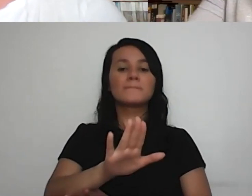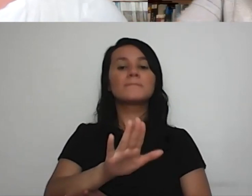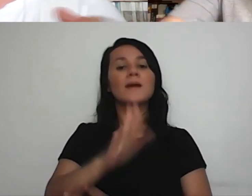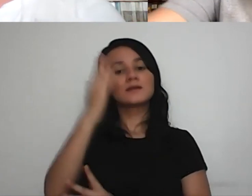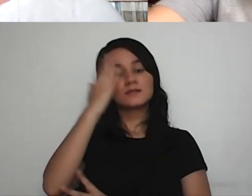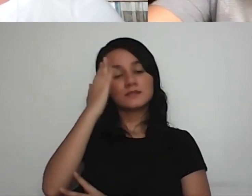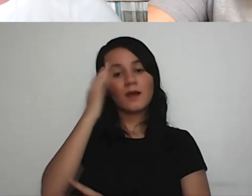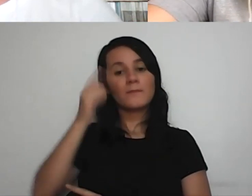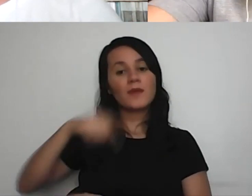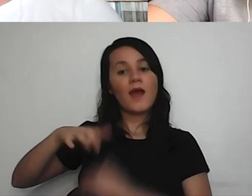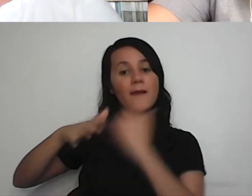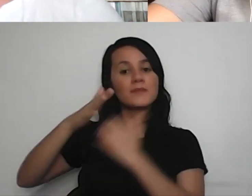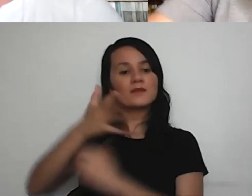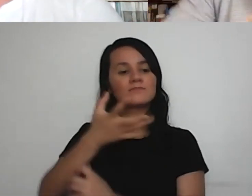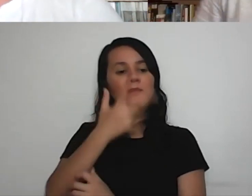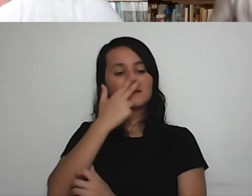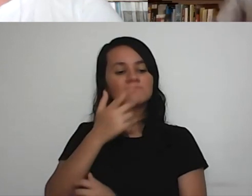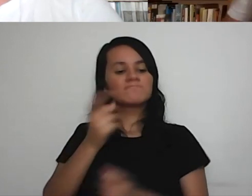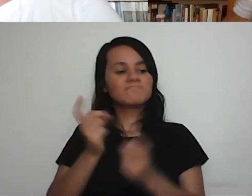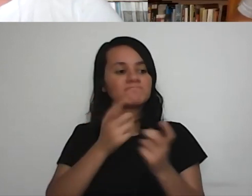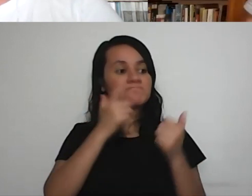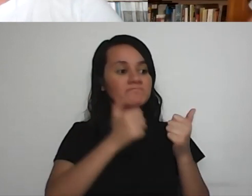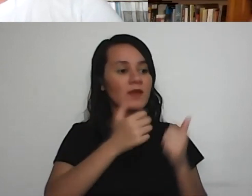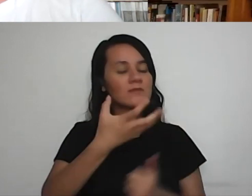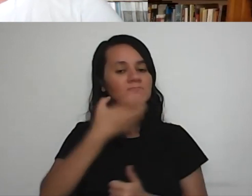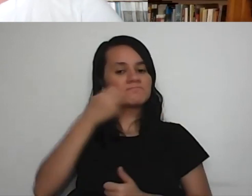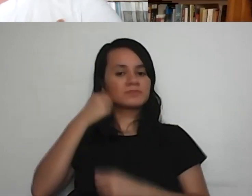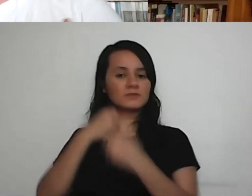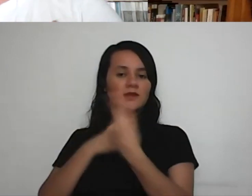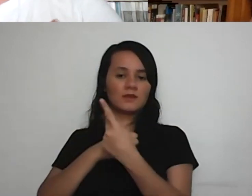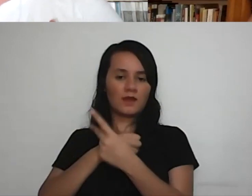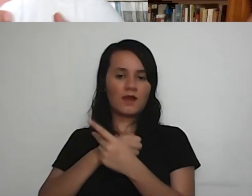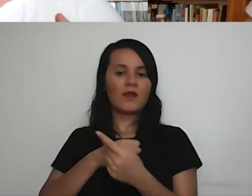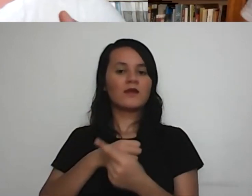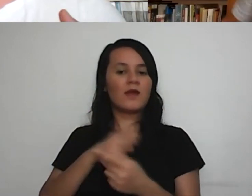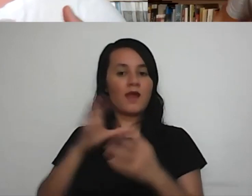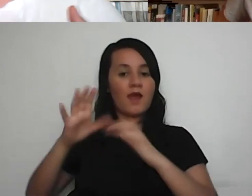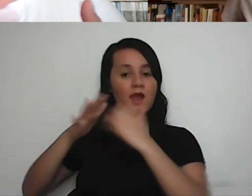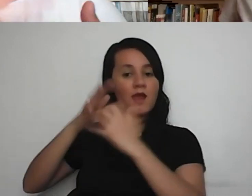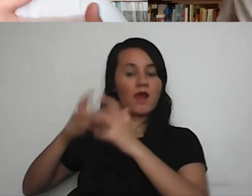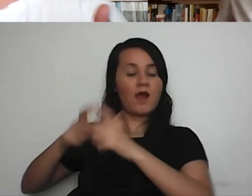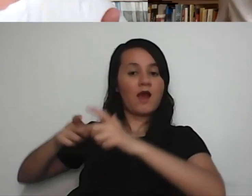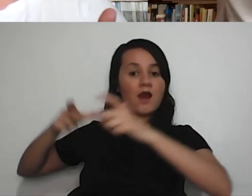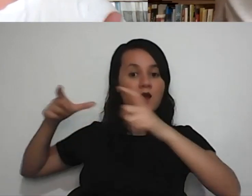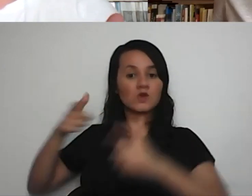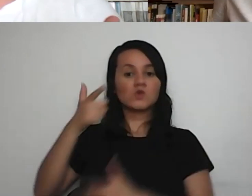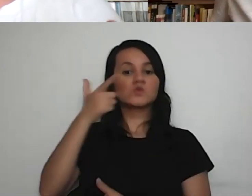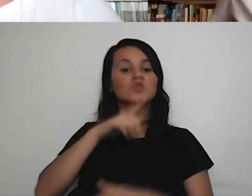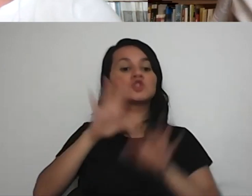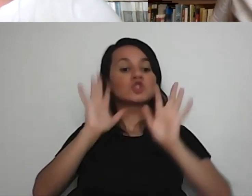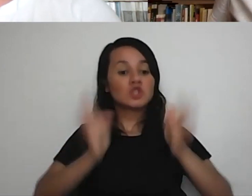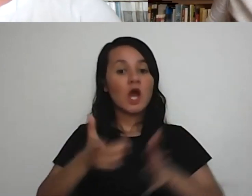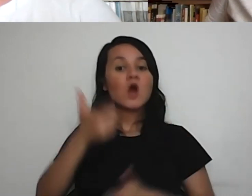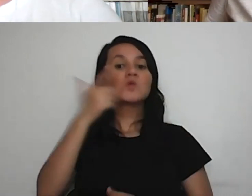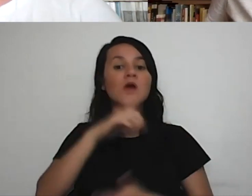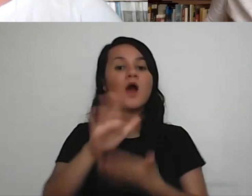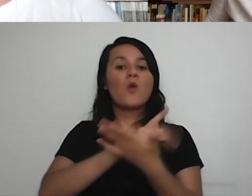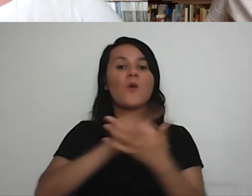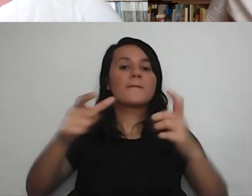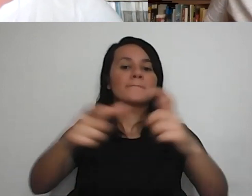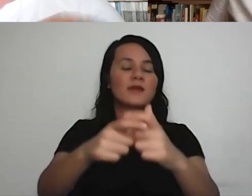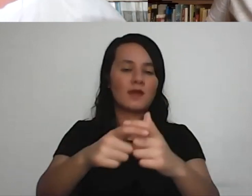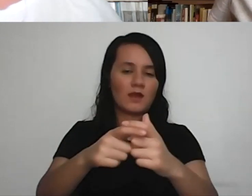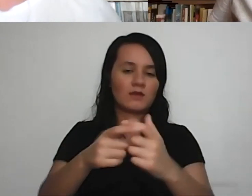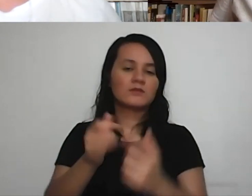editora absorve, né? É um movimento comum. A editora grande absorver aquilo que já deu certo nas pequenas, né? Tem